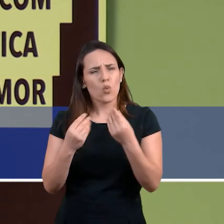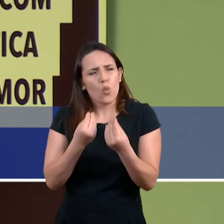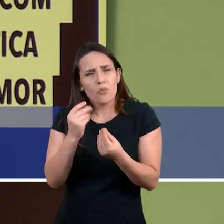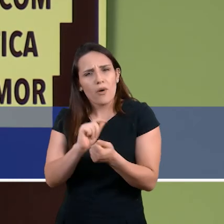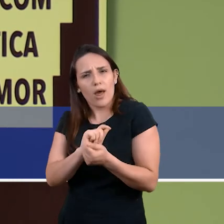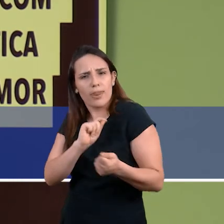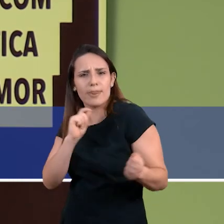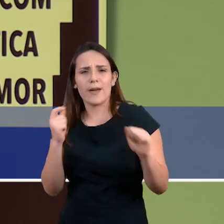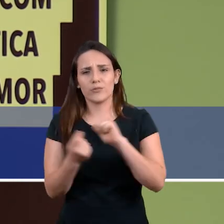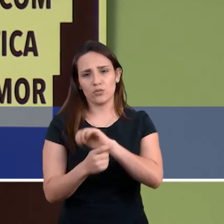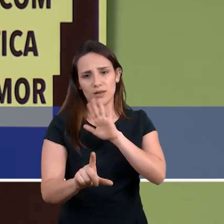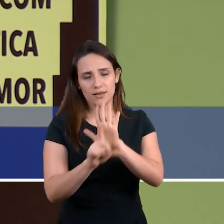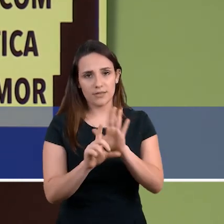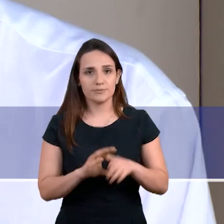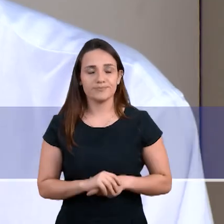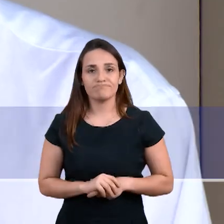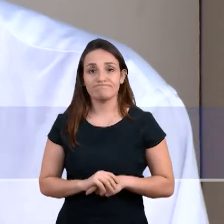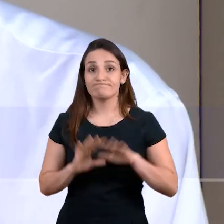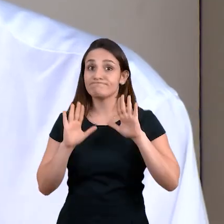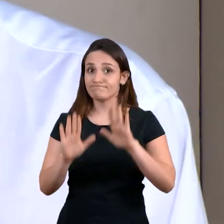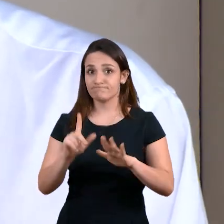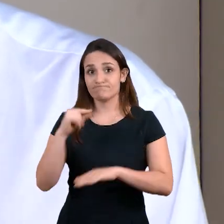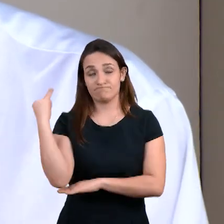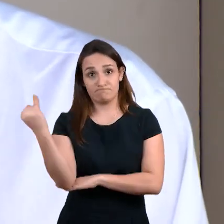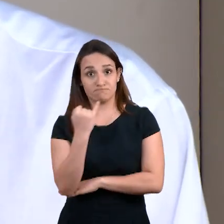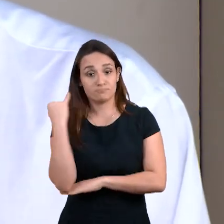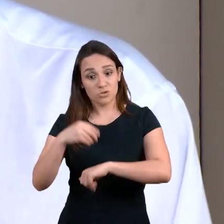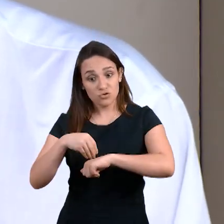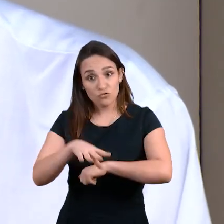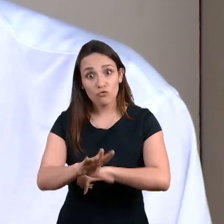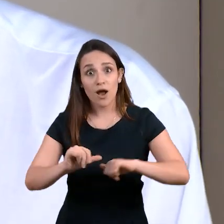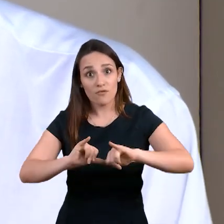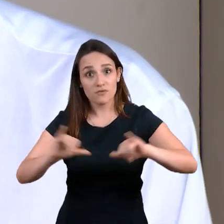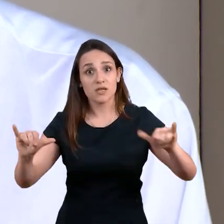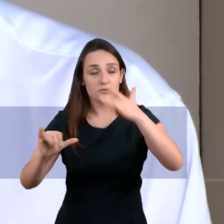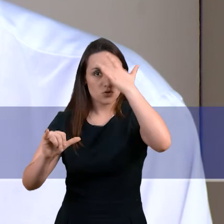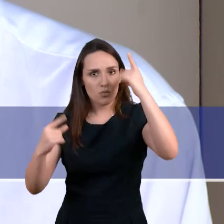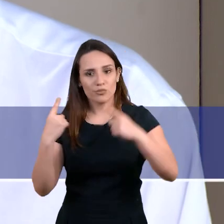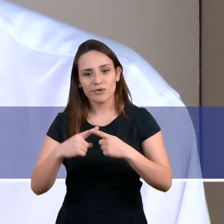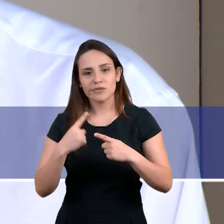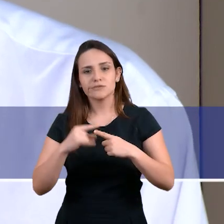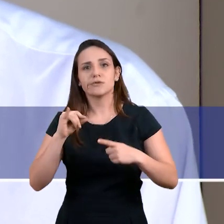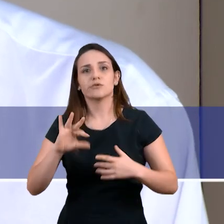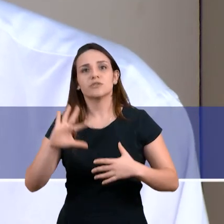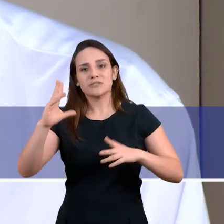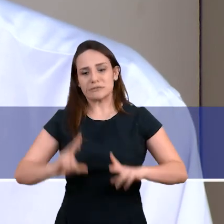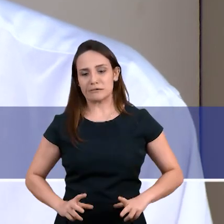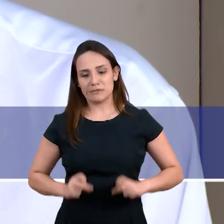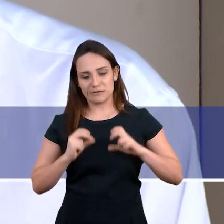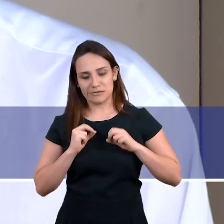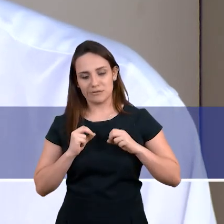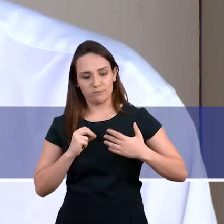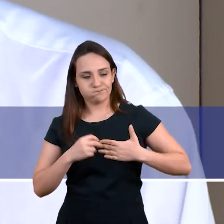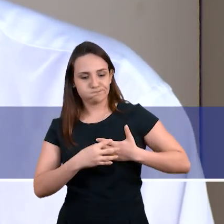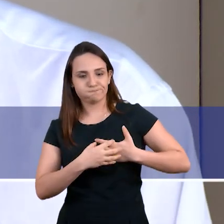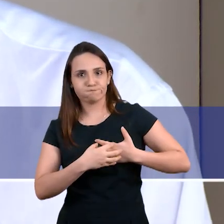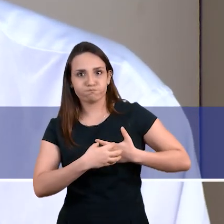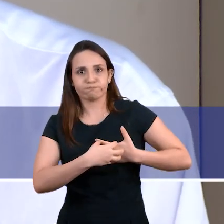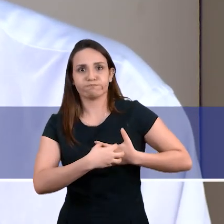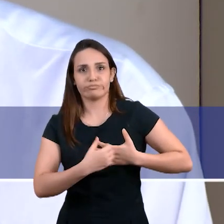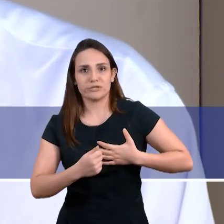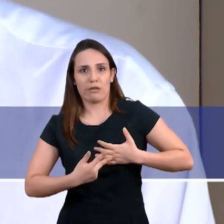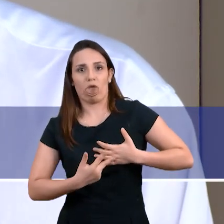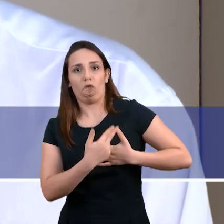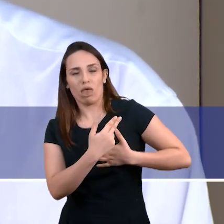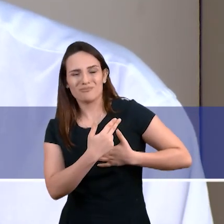foi o processo de adequação à lei. É muito importante para quem sofreu essa mutilação por decorrência de uma